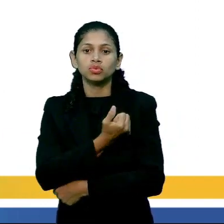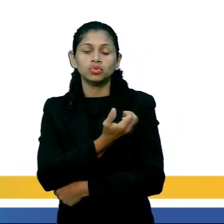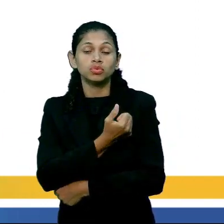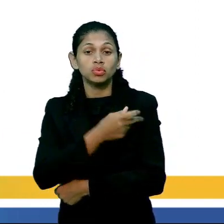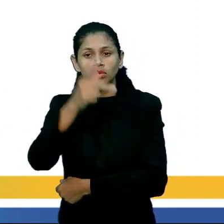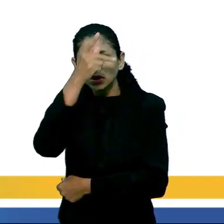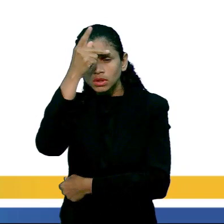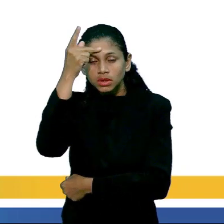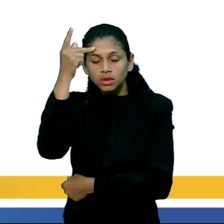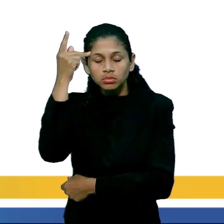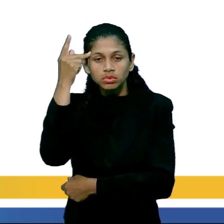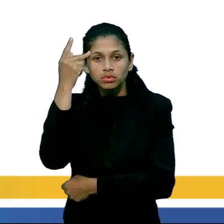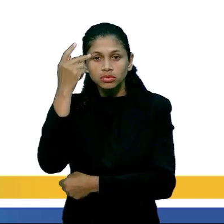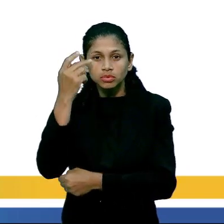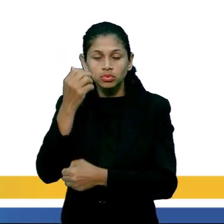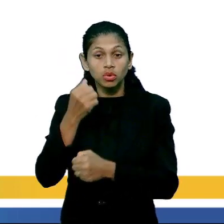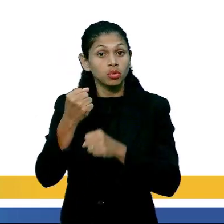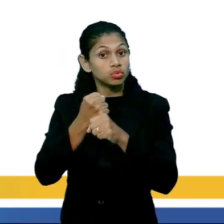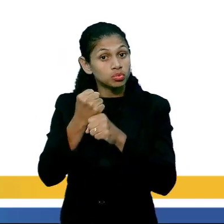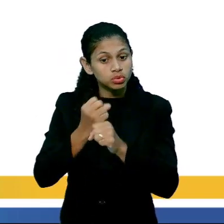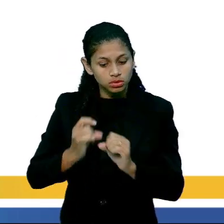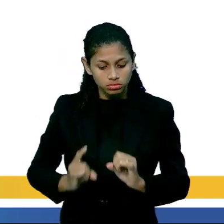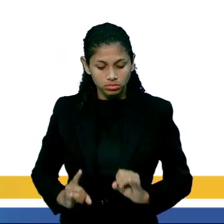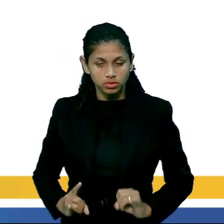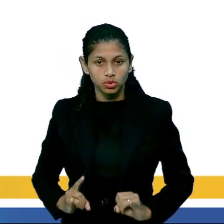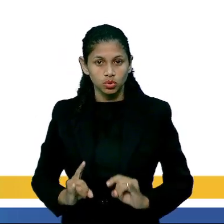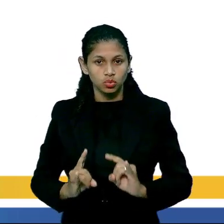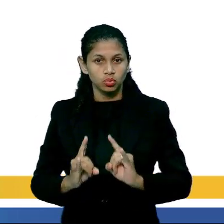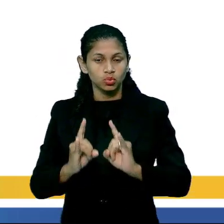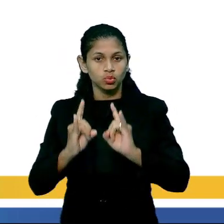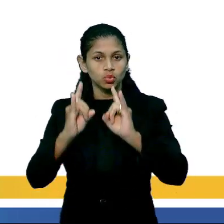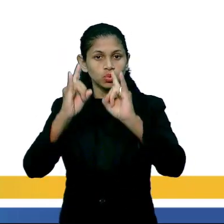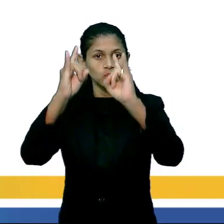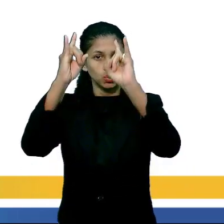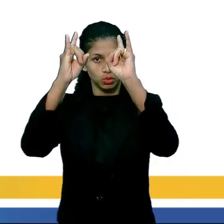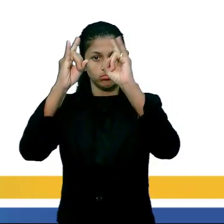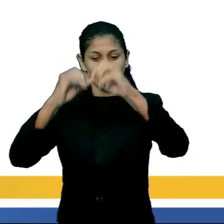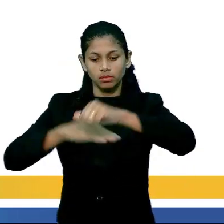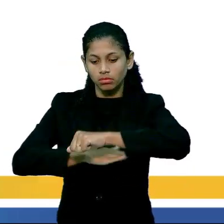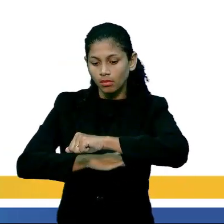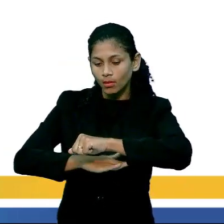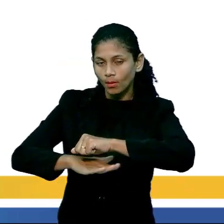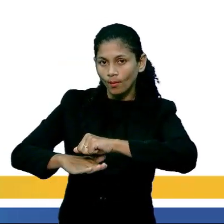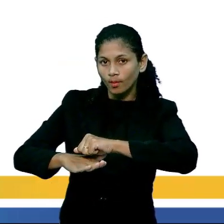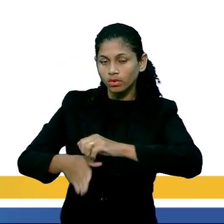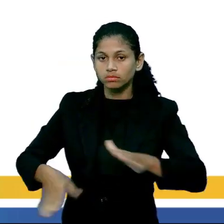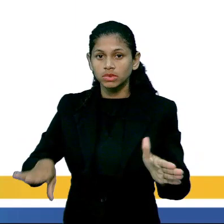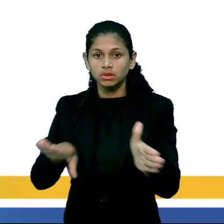durante a subida do térreo ao quinto andar